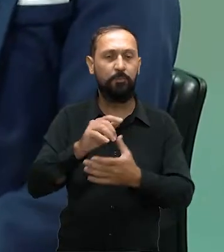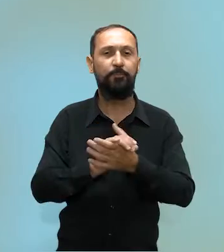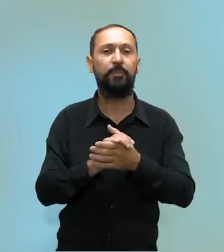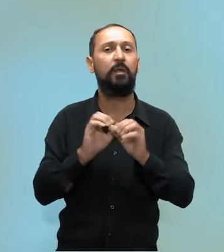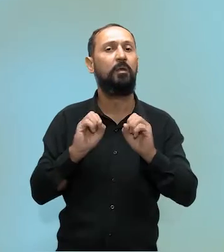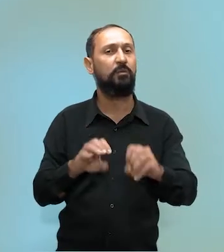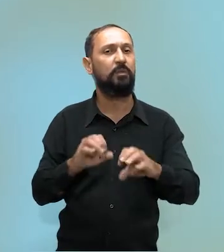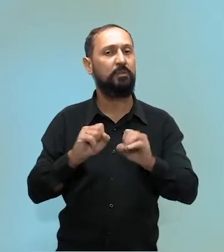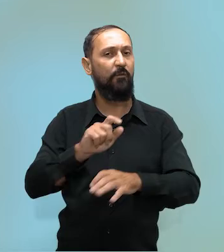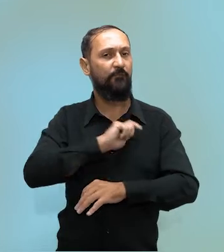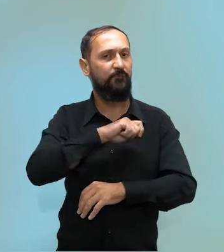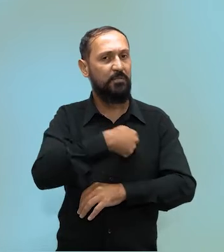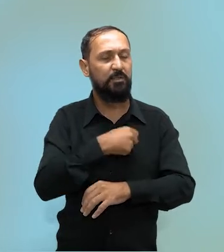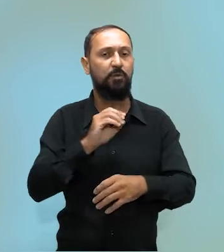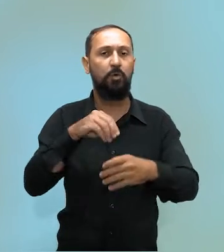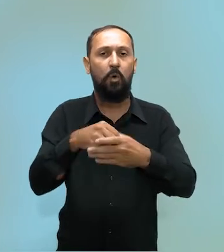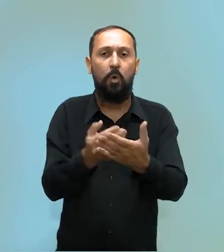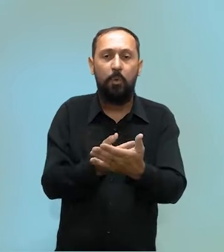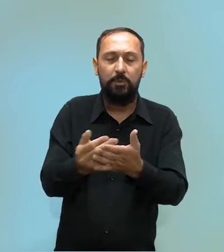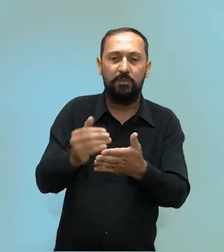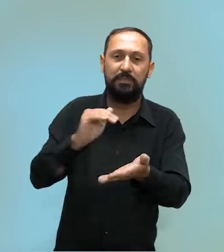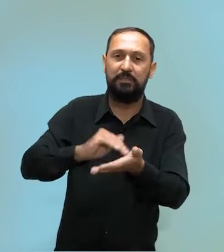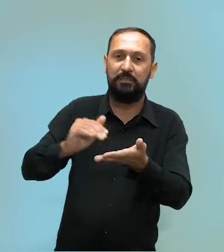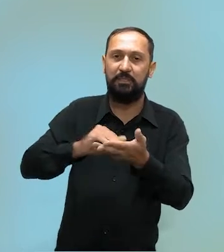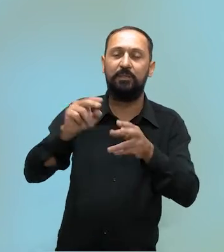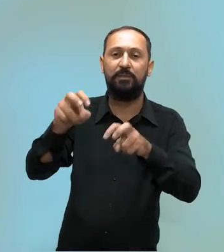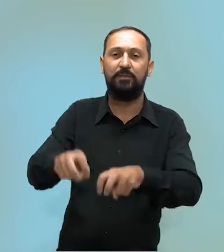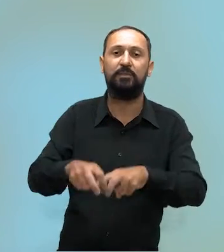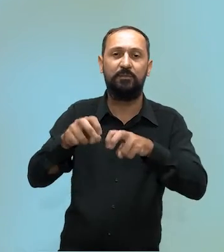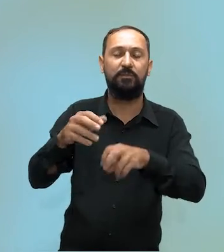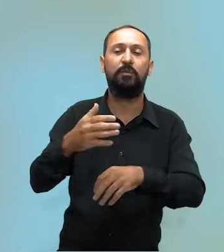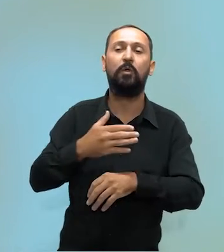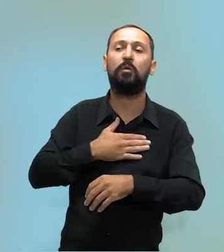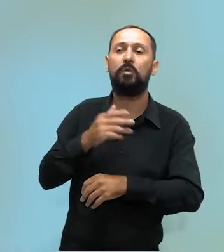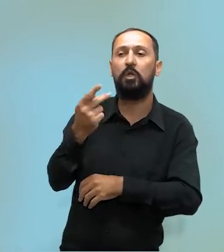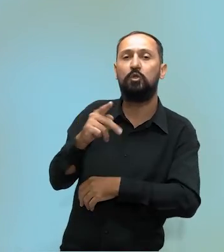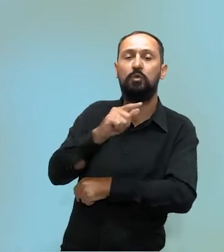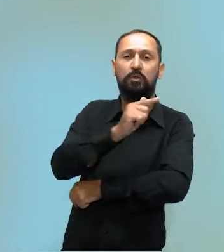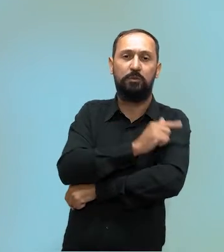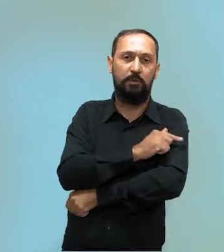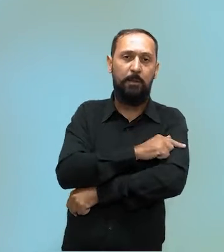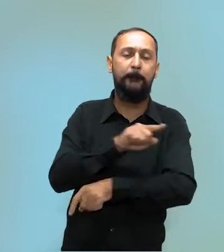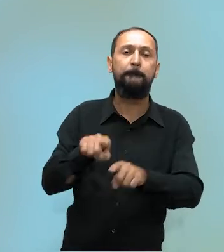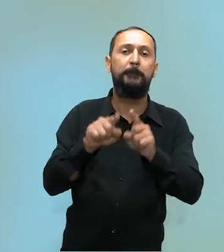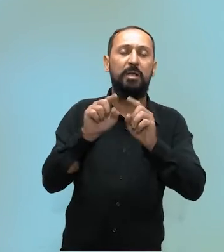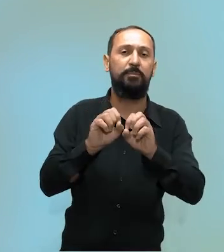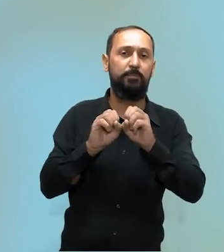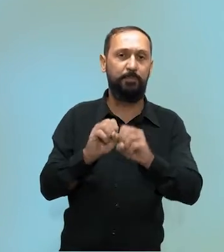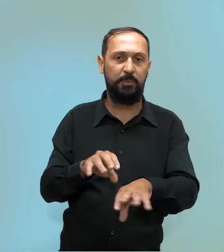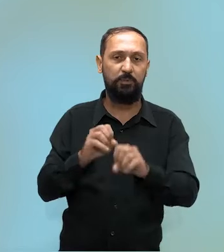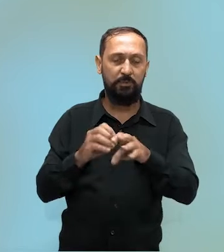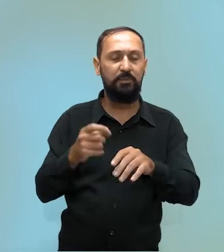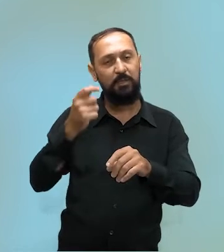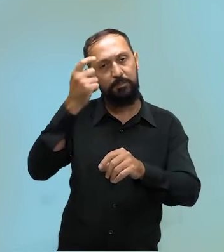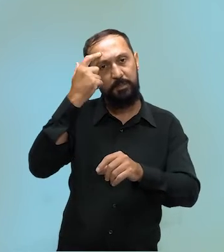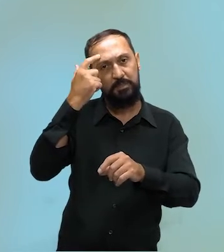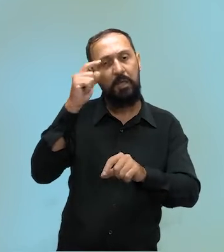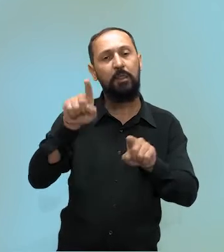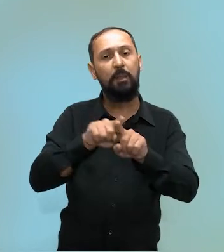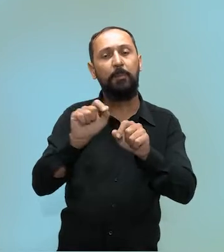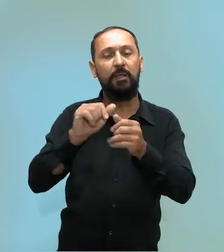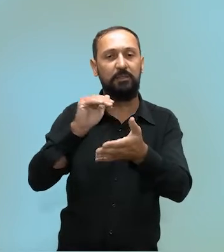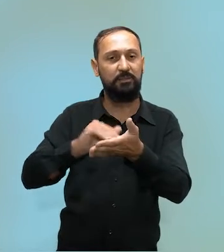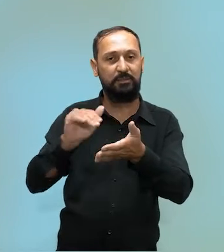Grosso do Sul. A educação fiscal, obviamente, ela nasceu dentro da Secretaria de Fazenda, né? Você falou da sua gestão, mas para se falar em educação, a gente também